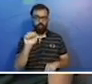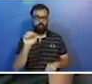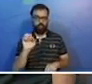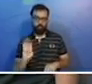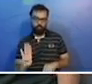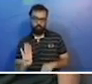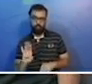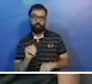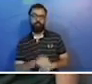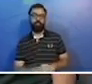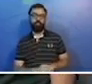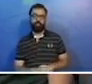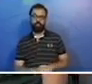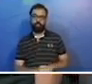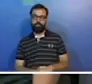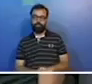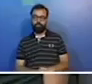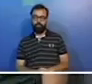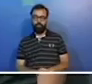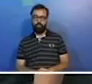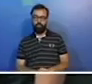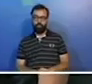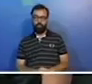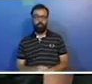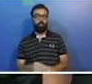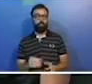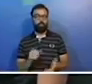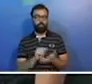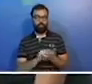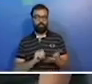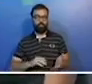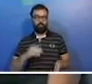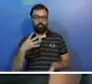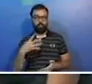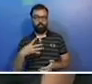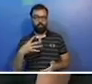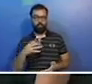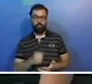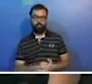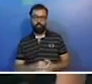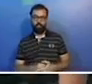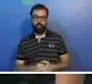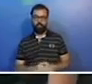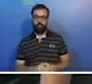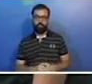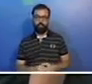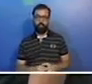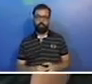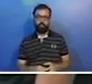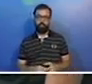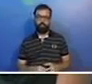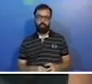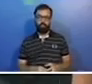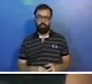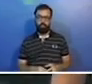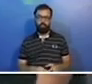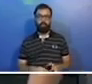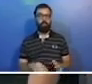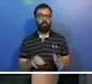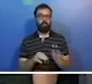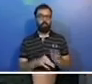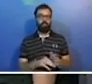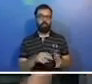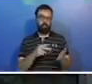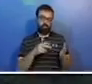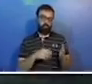e letra B. Exercício 4. Releia o trecho do texto.